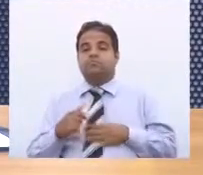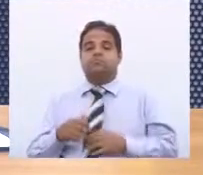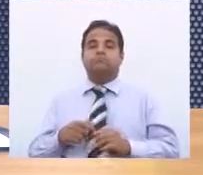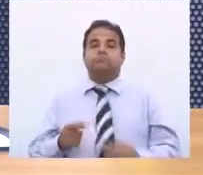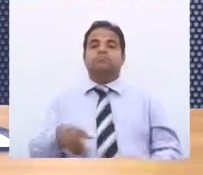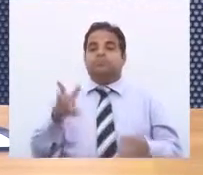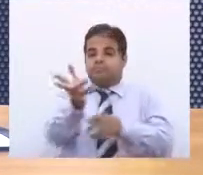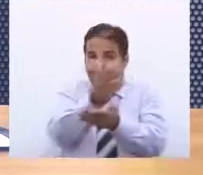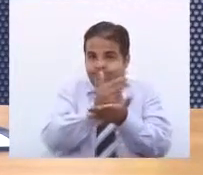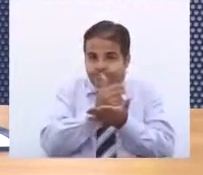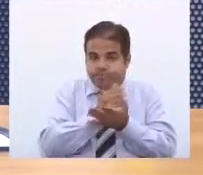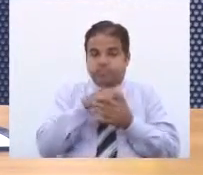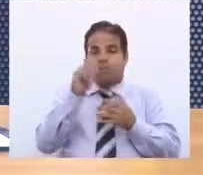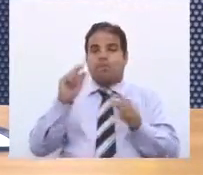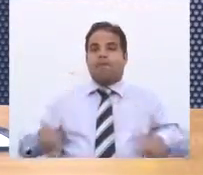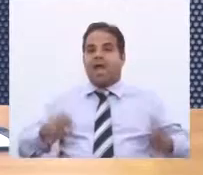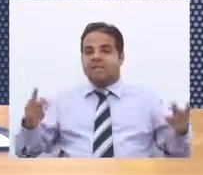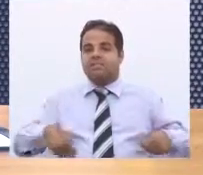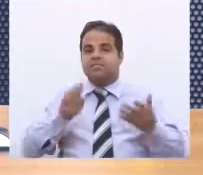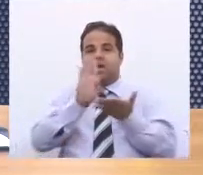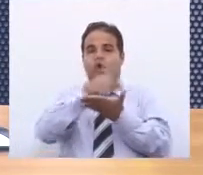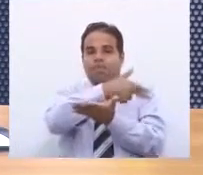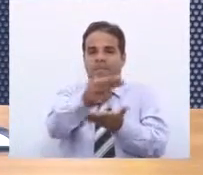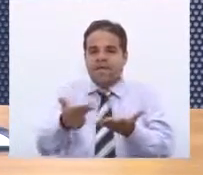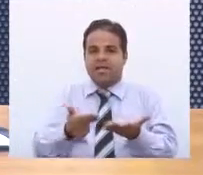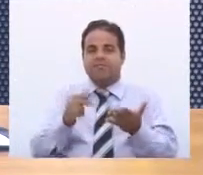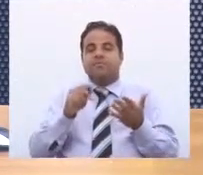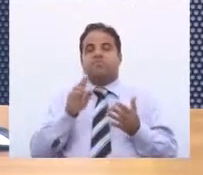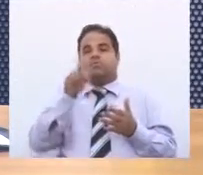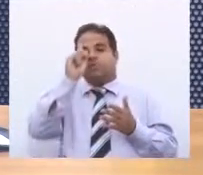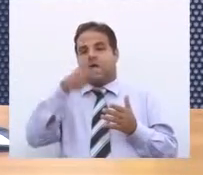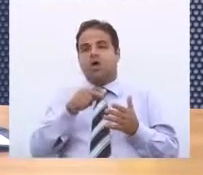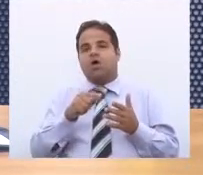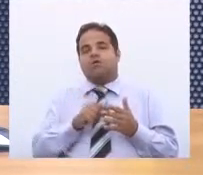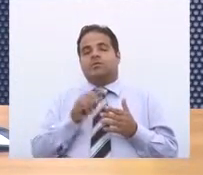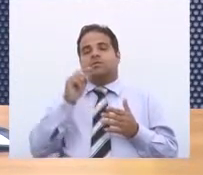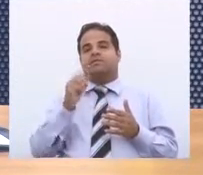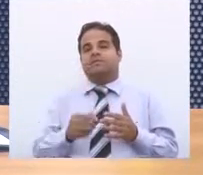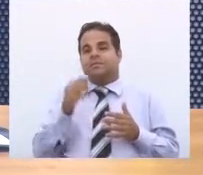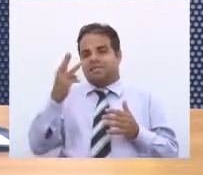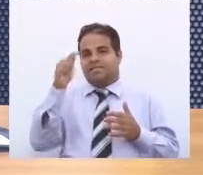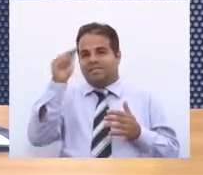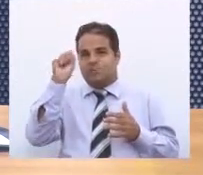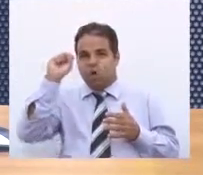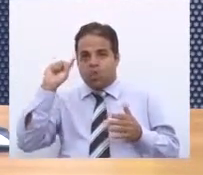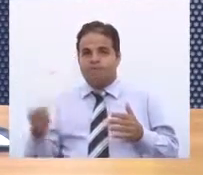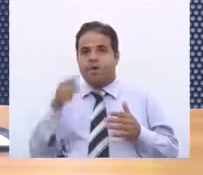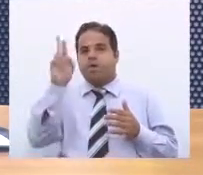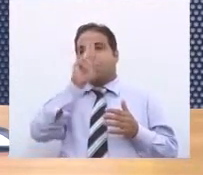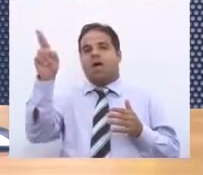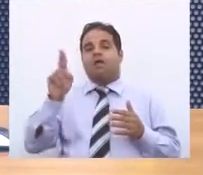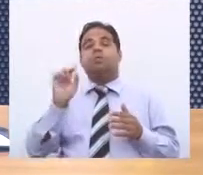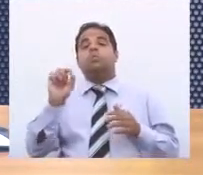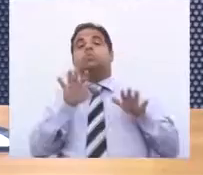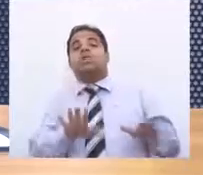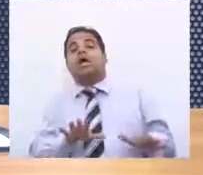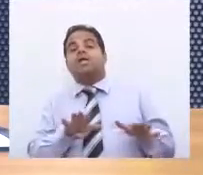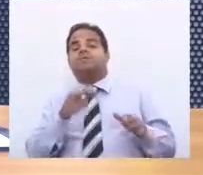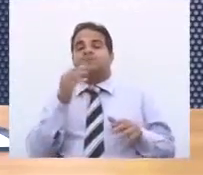vamos recolher, e de uma despesa com benefícios da ordem de R$ 378.000. O que resta?